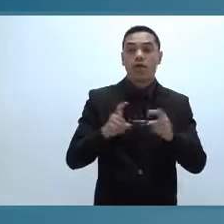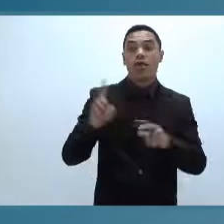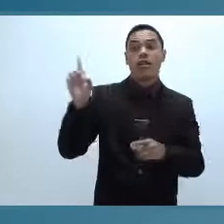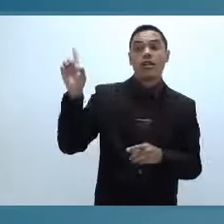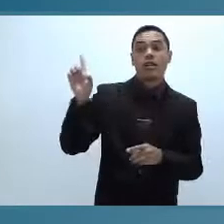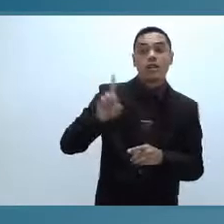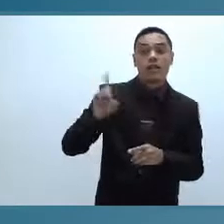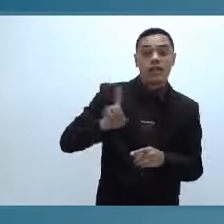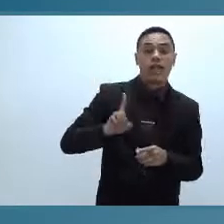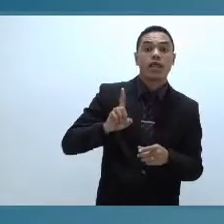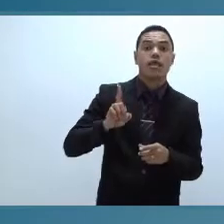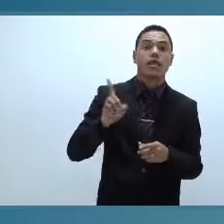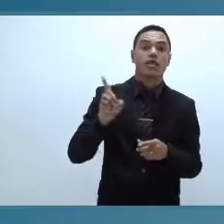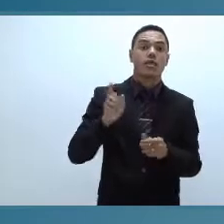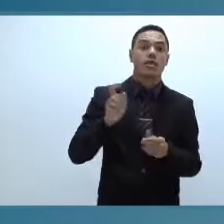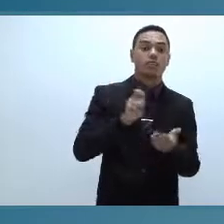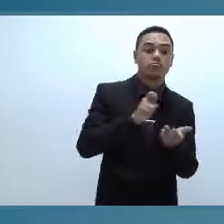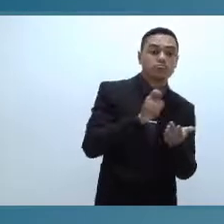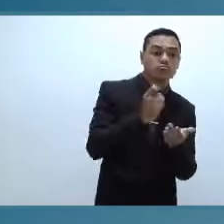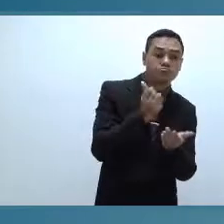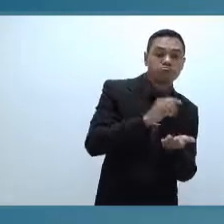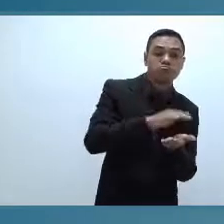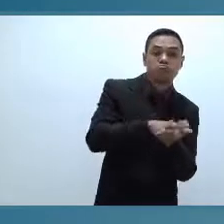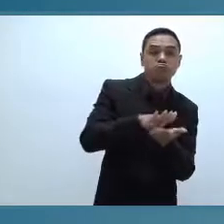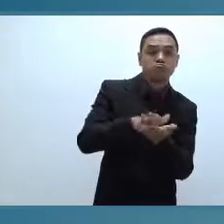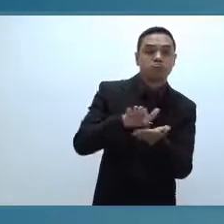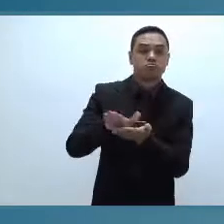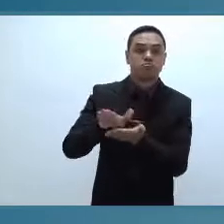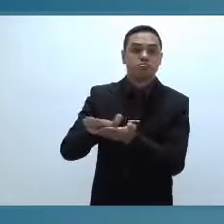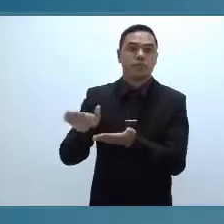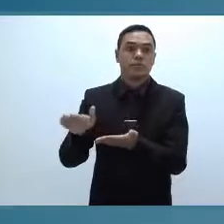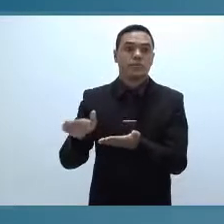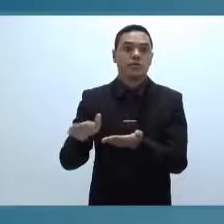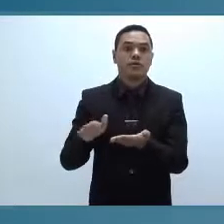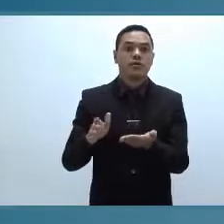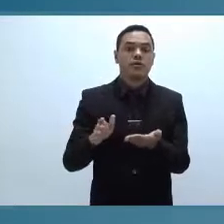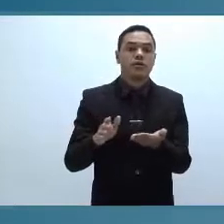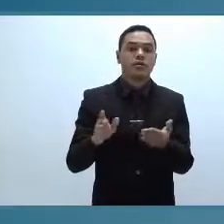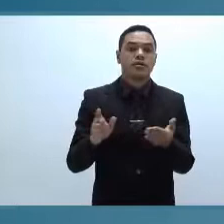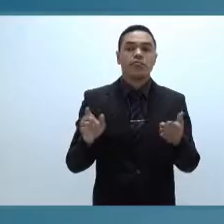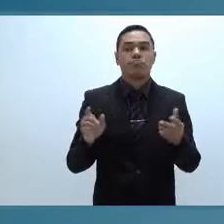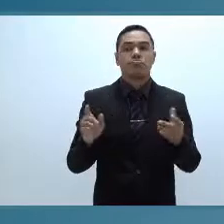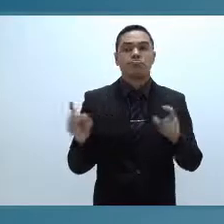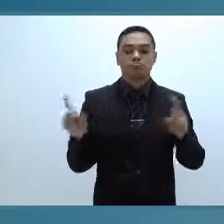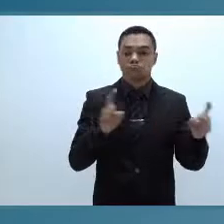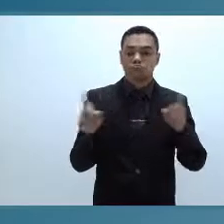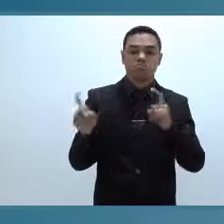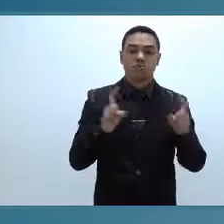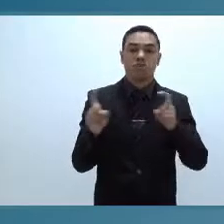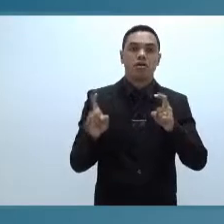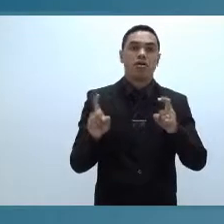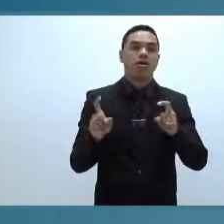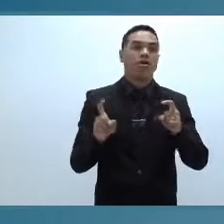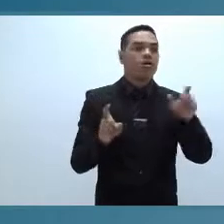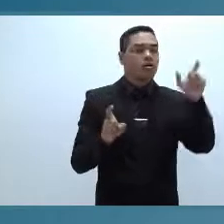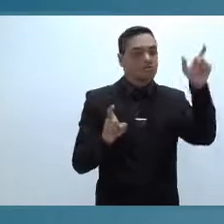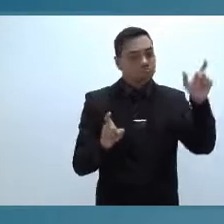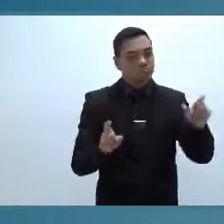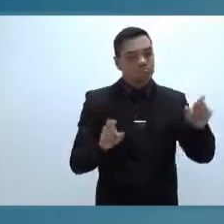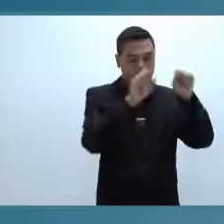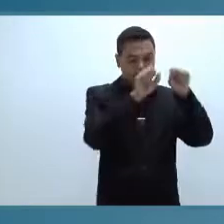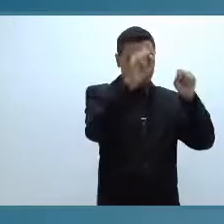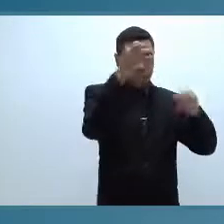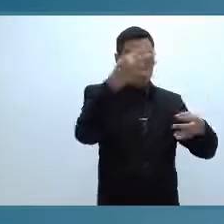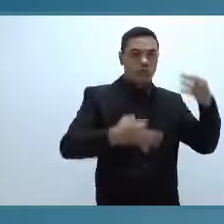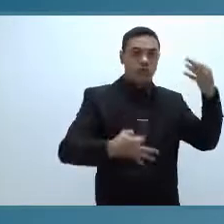Pará. Com isso, se inicia a relação contratual entre o Tribunal de Justiça do Pará e a empresa